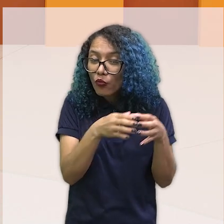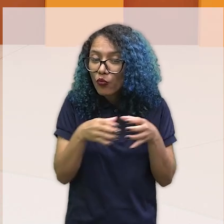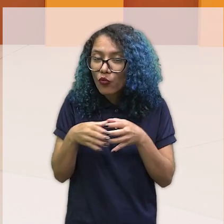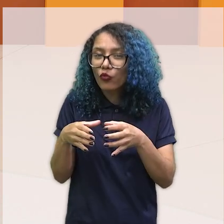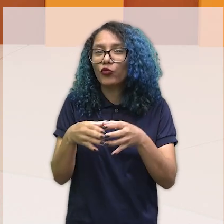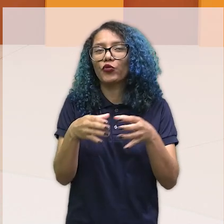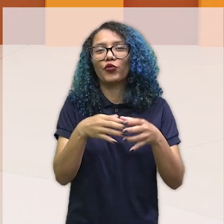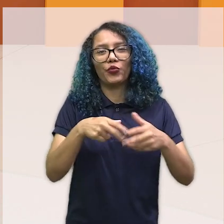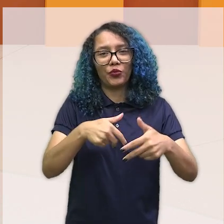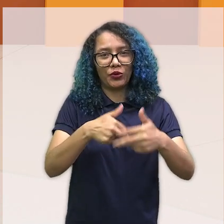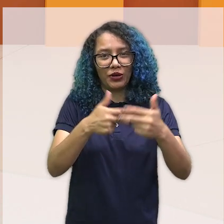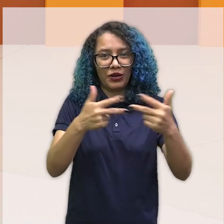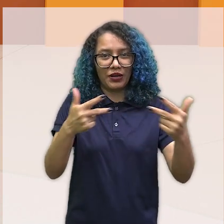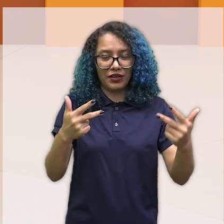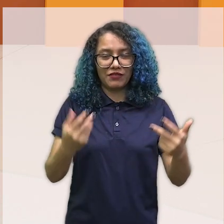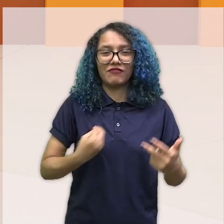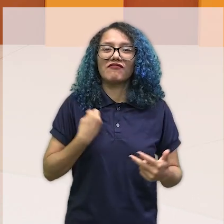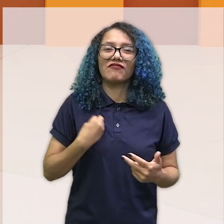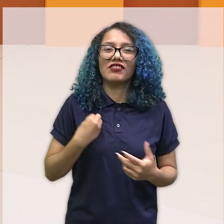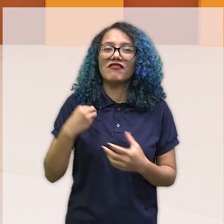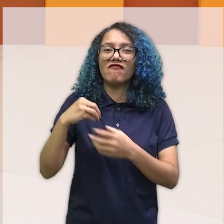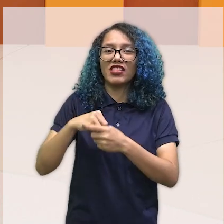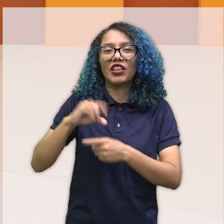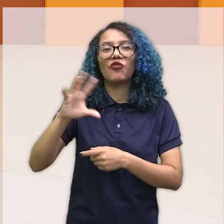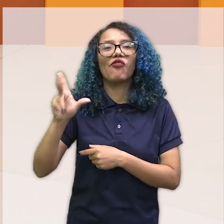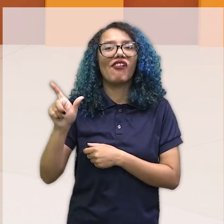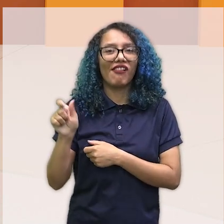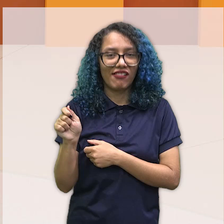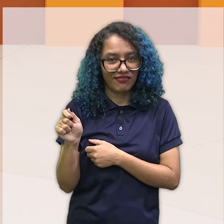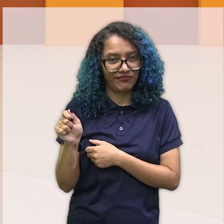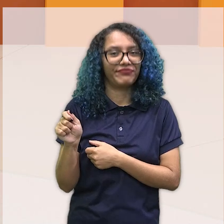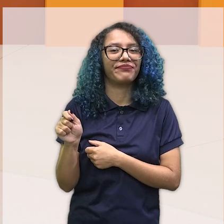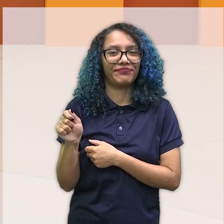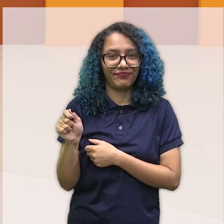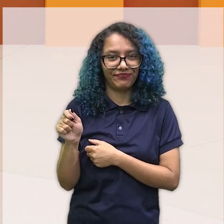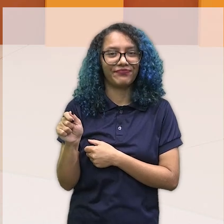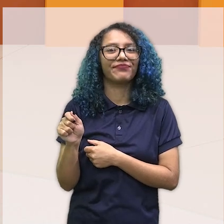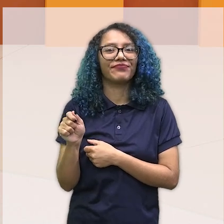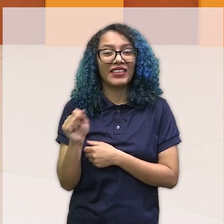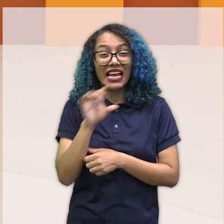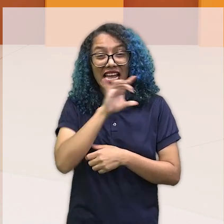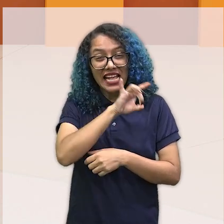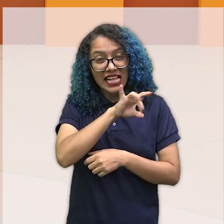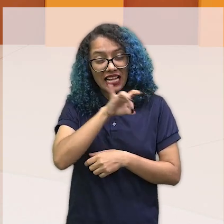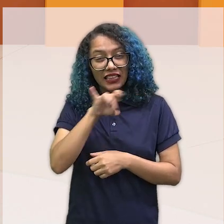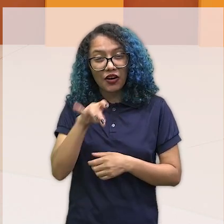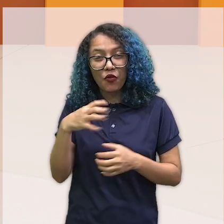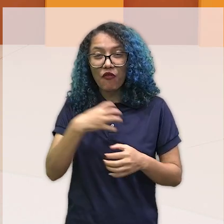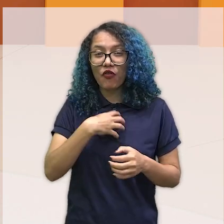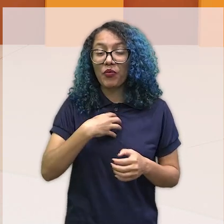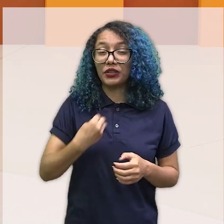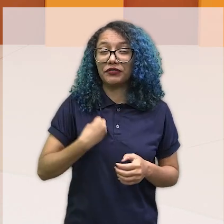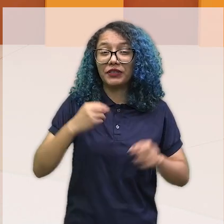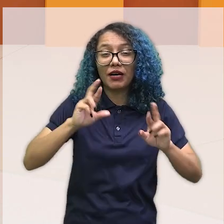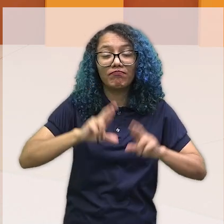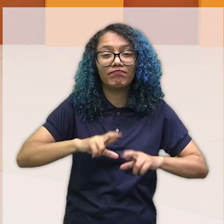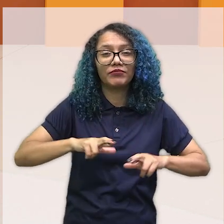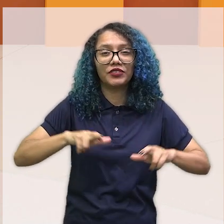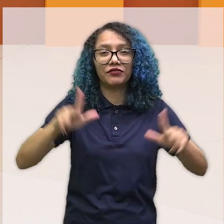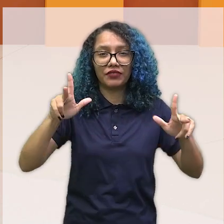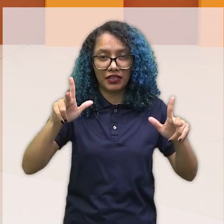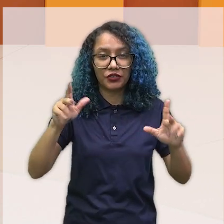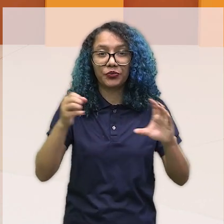tipos étnicos que existem no continente africano, tá? Então, cada um vai ter realmente seu modo de vida ali,